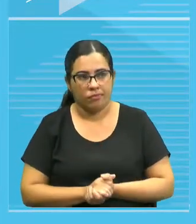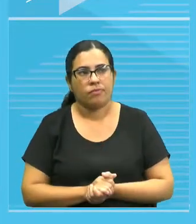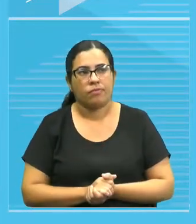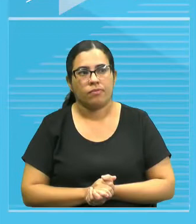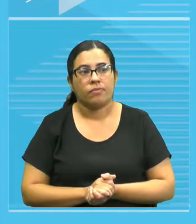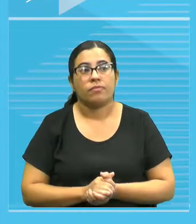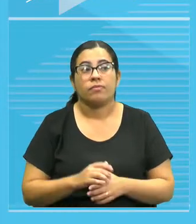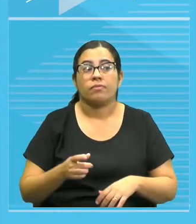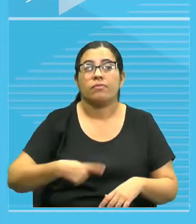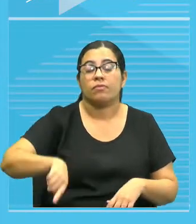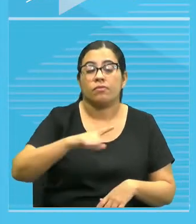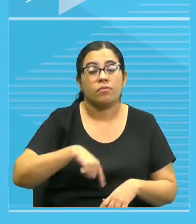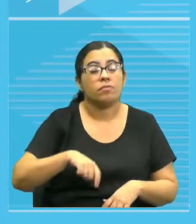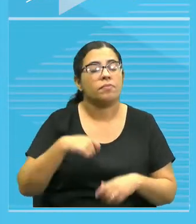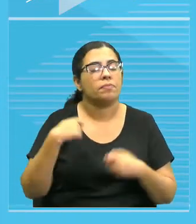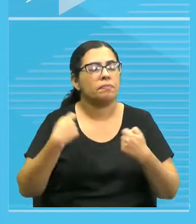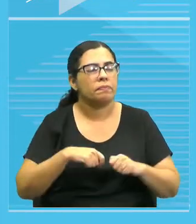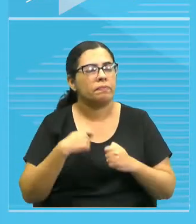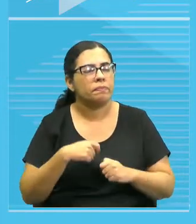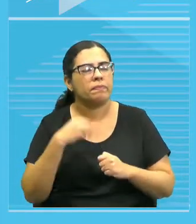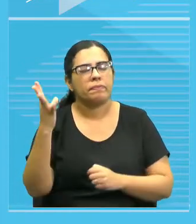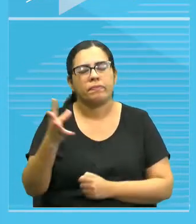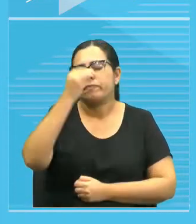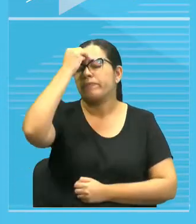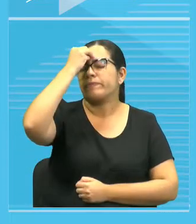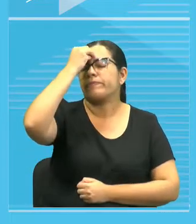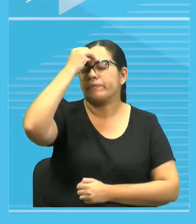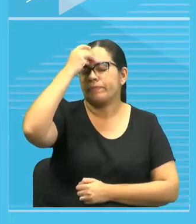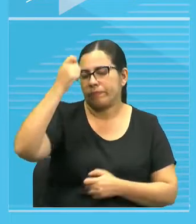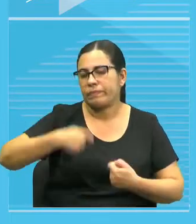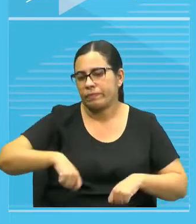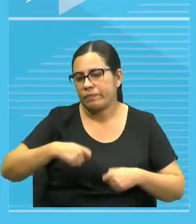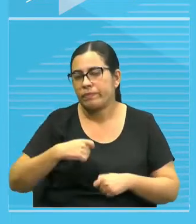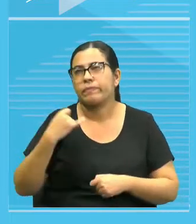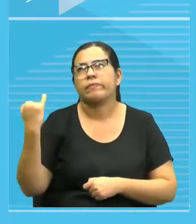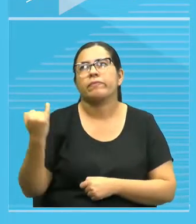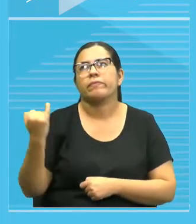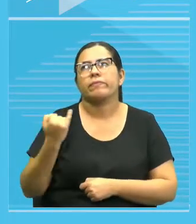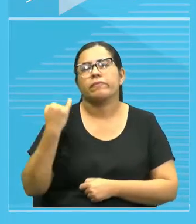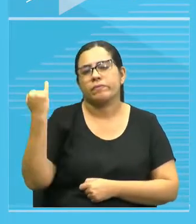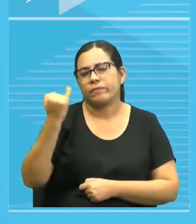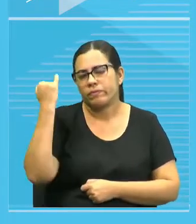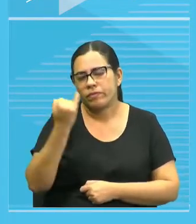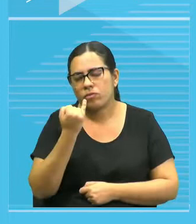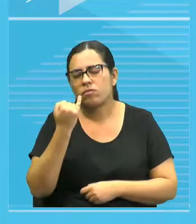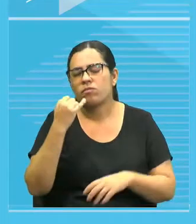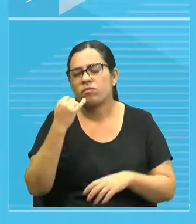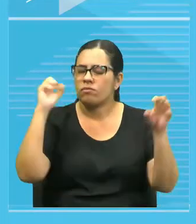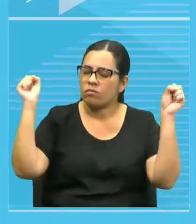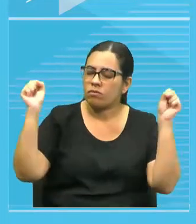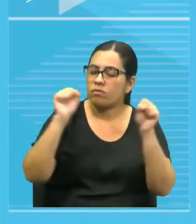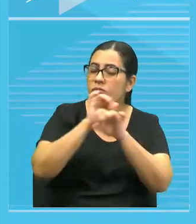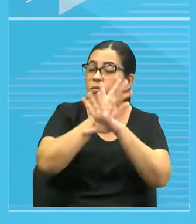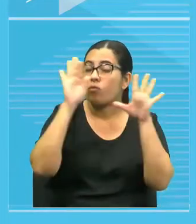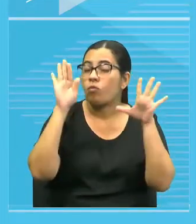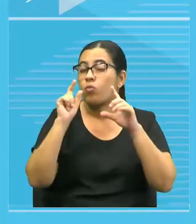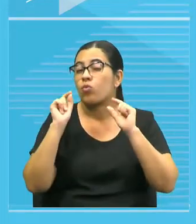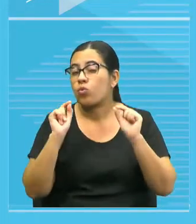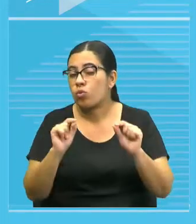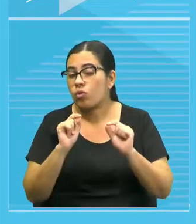a primeira coisa que a gente precisa entender, ou pelo menos tentar entender, é o